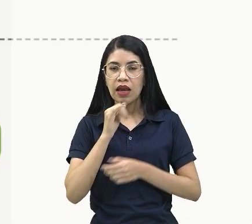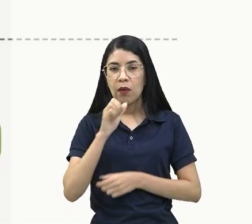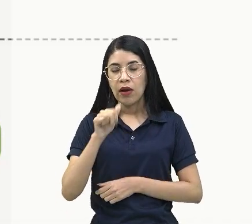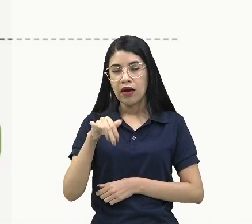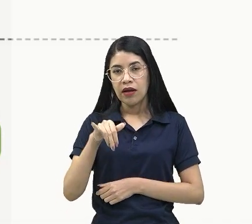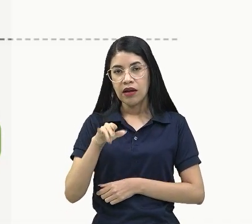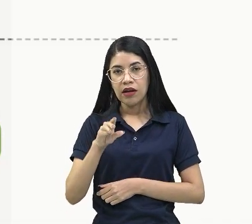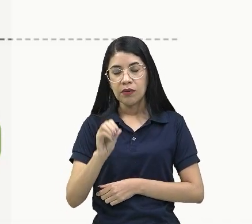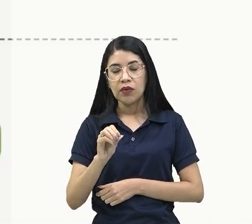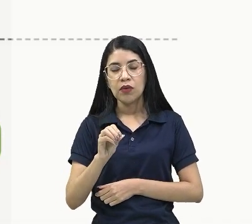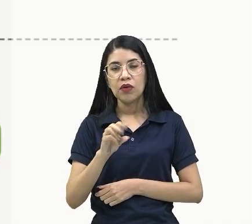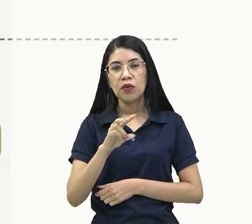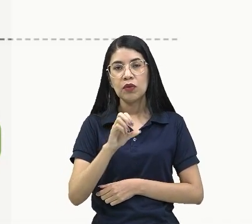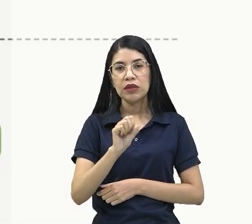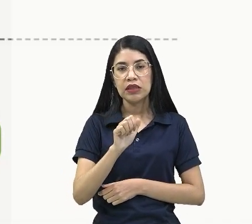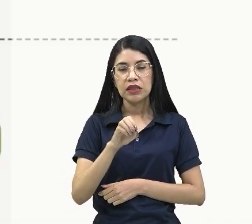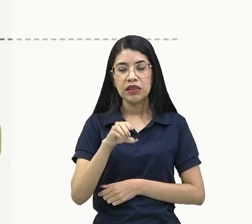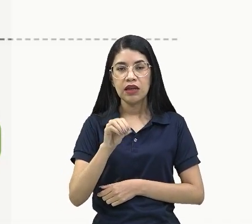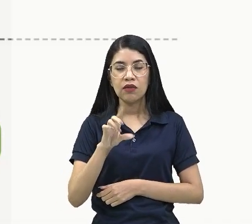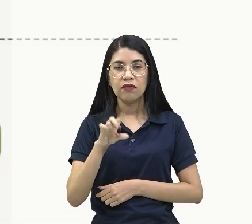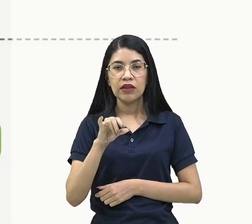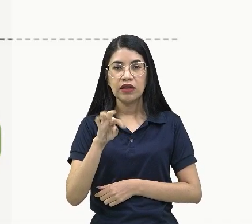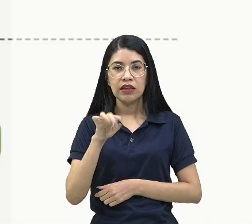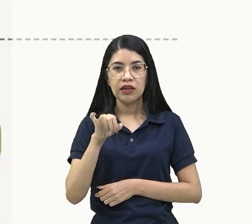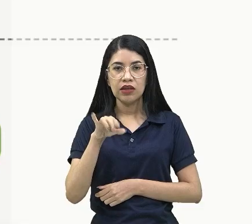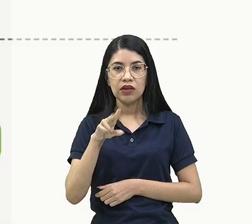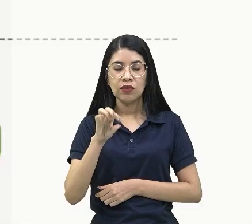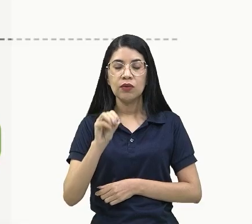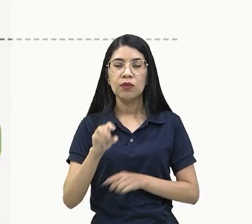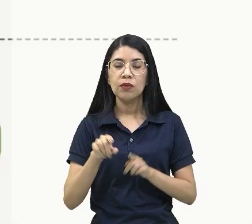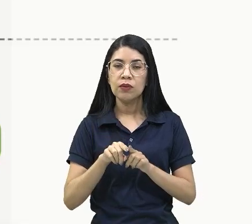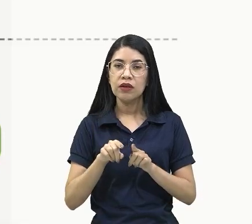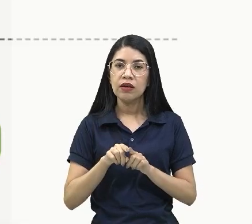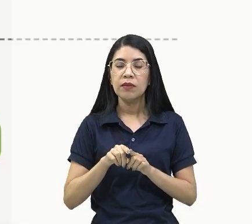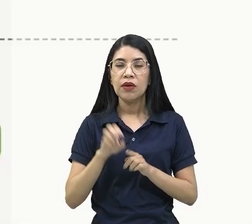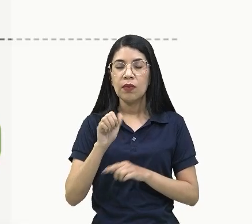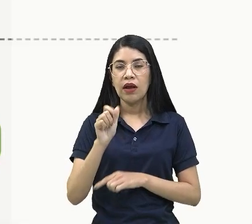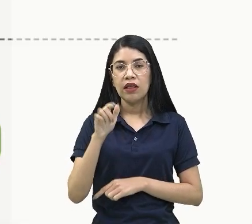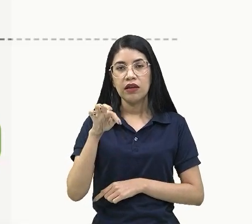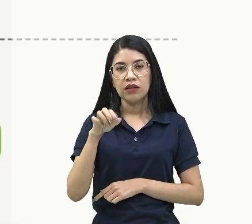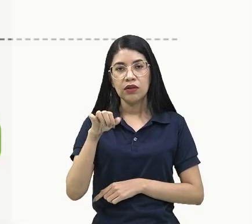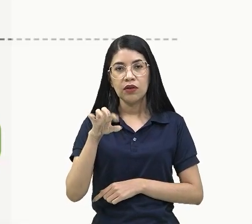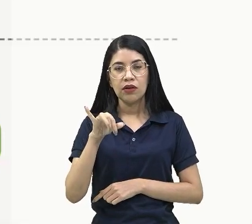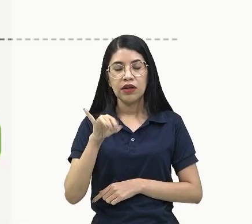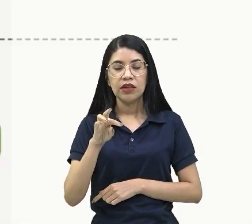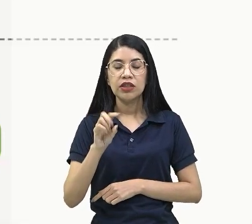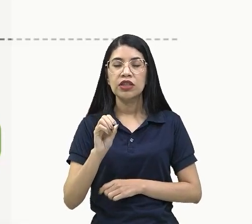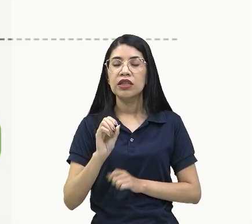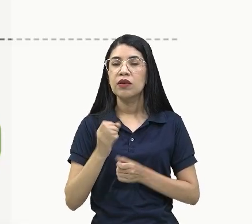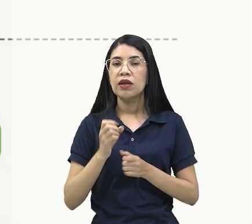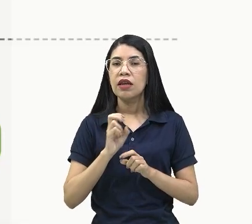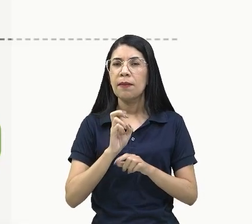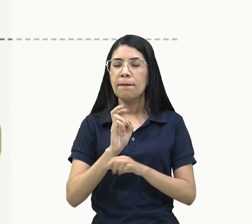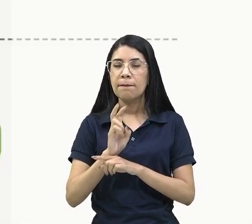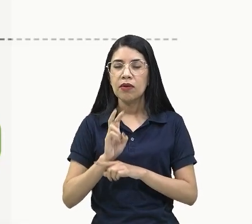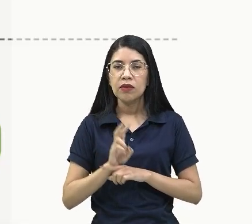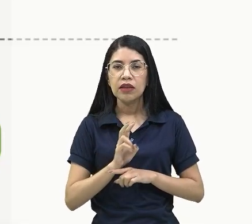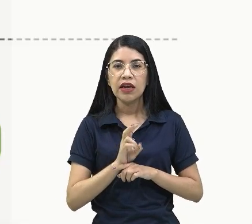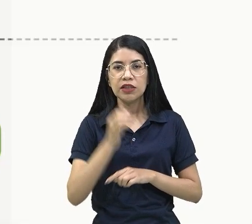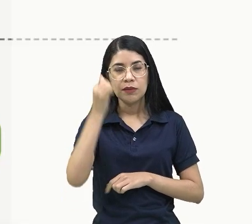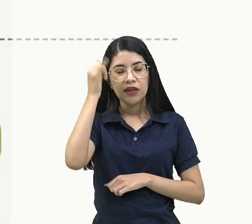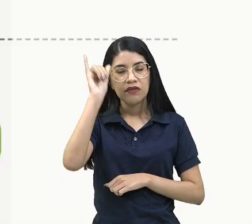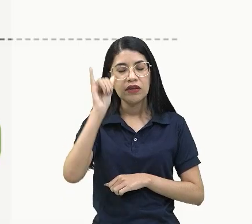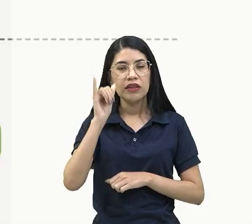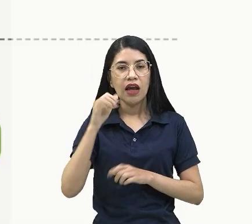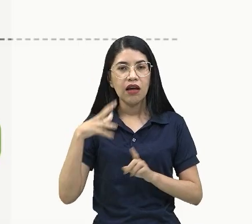saco vitelínico e o alantoide. E esse córion, ele confere, então, uma proteção mecânica contra impactos, além